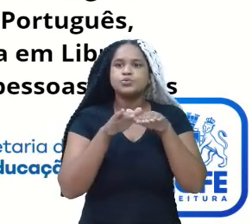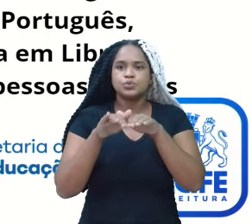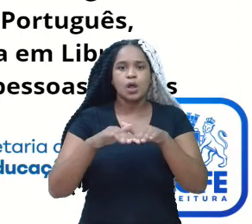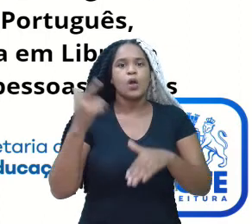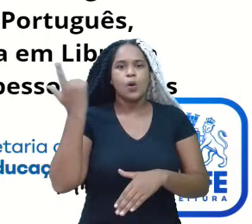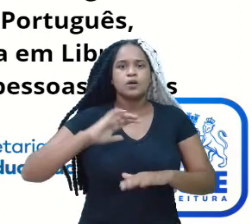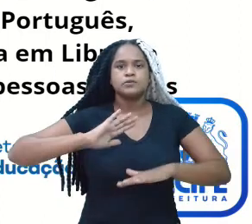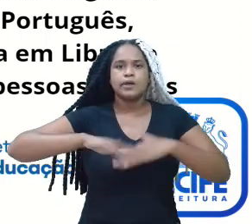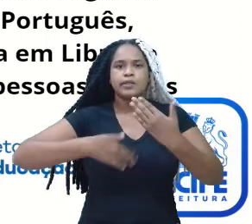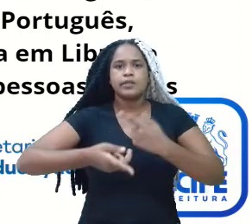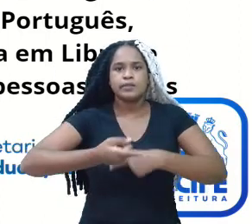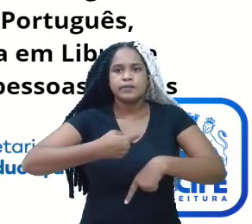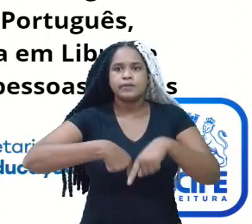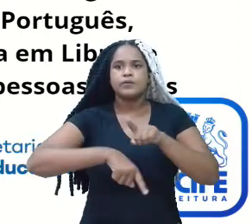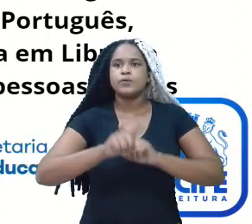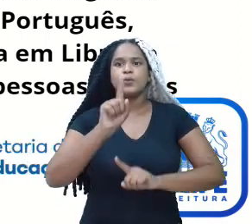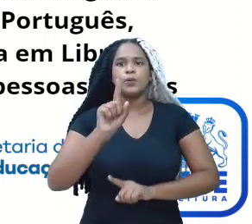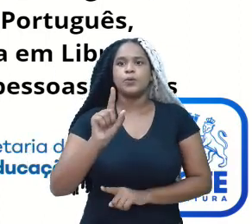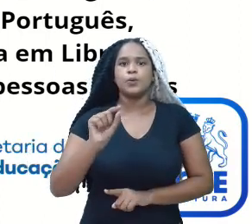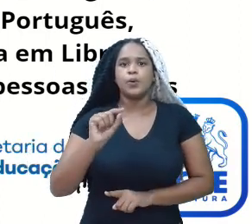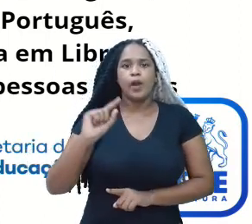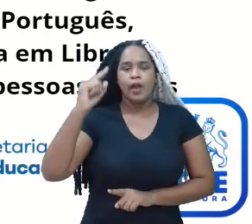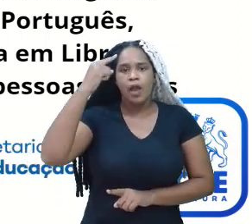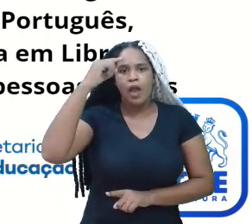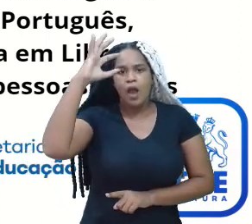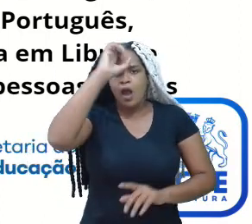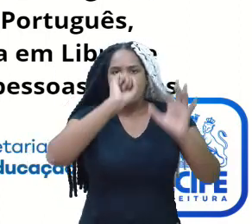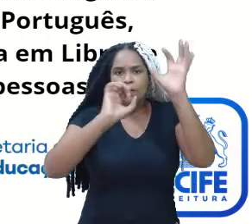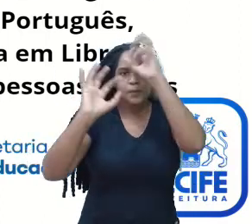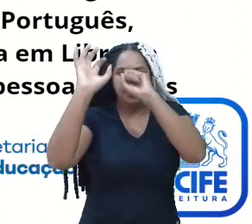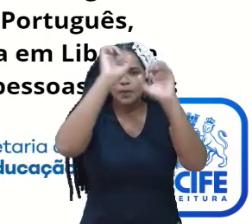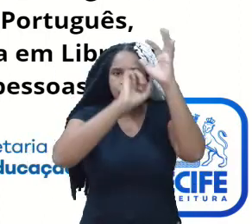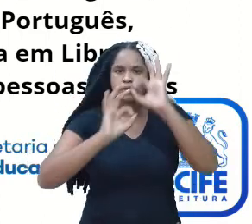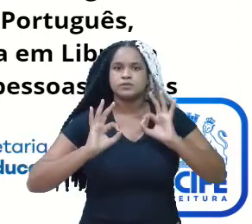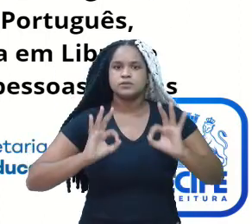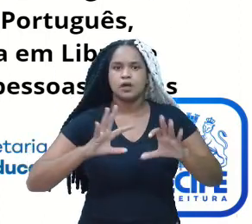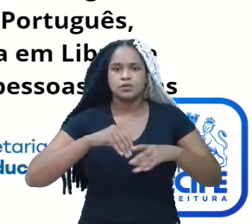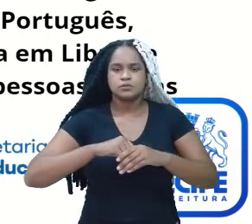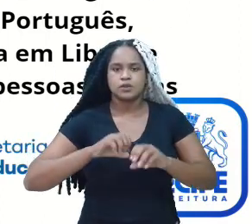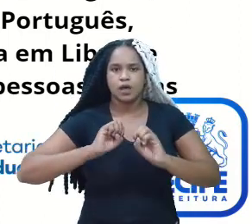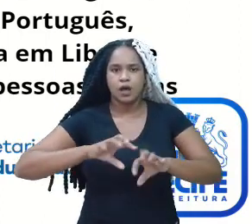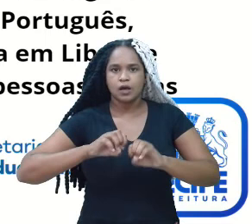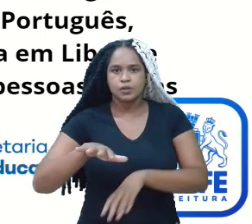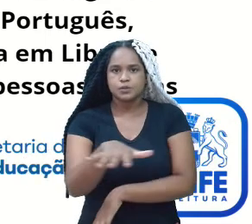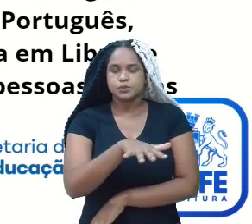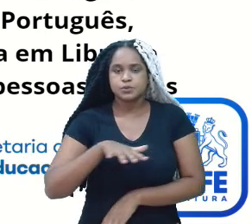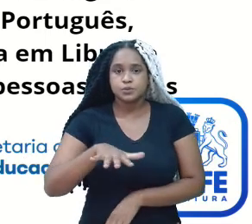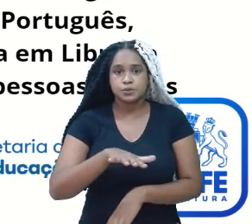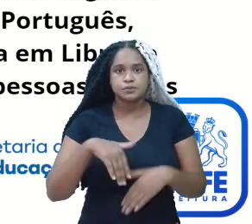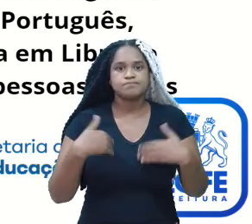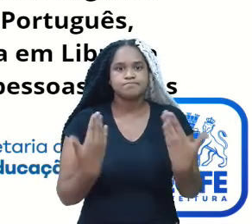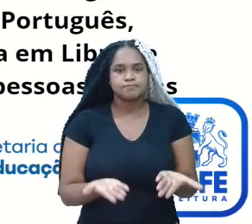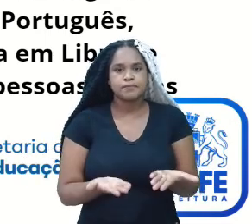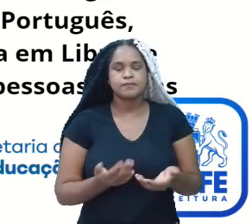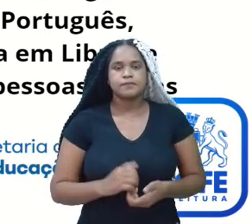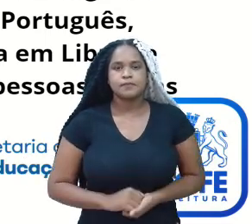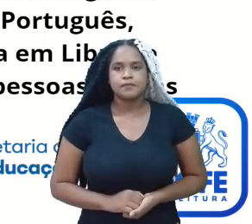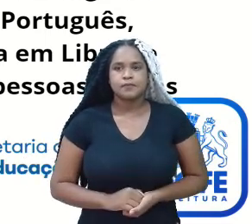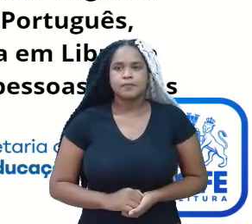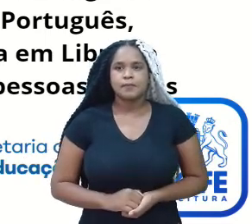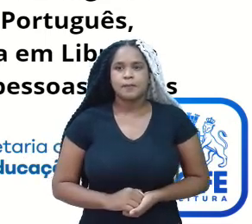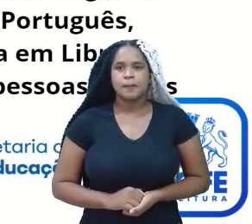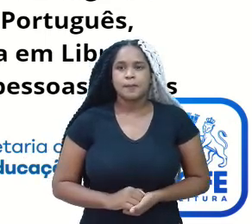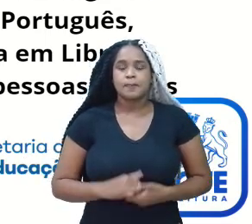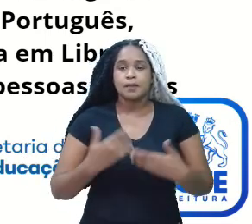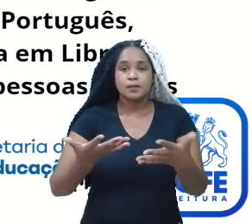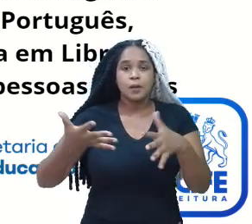desenvolver o aprendizado e a educação. Então, o que é verdadeiramente a